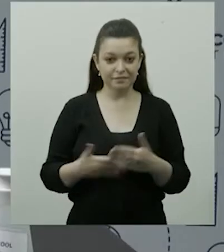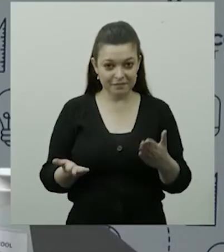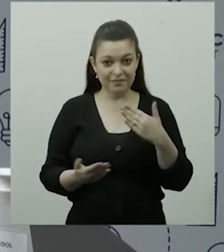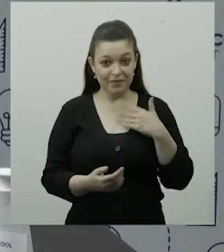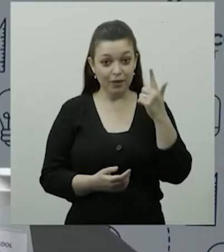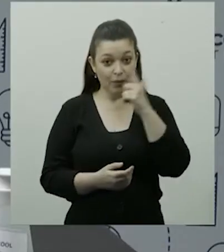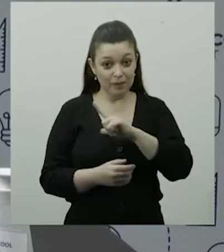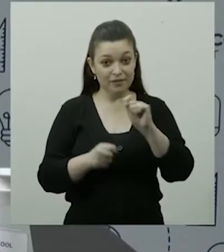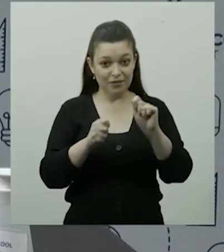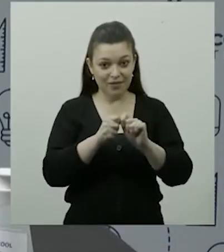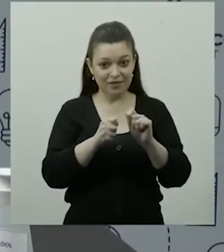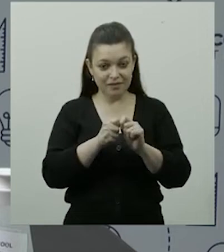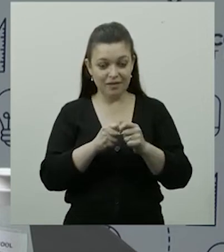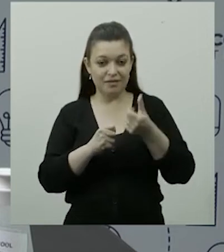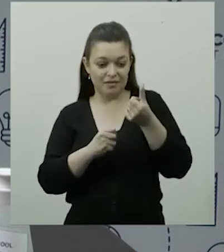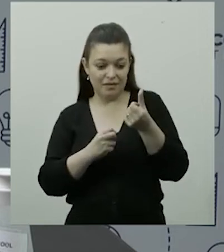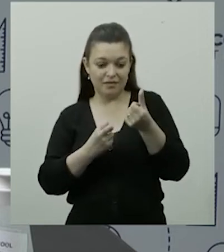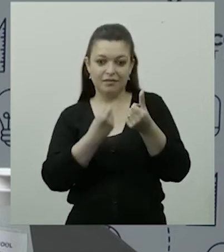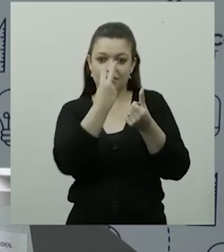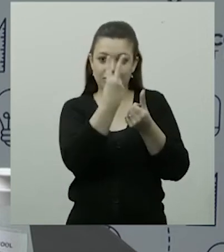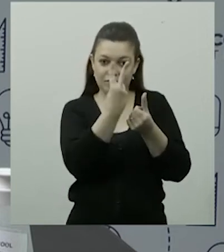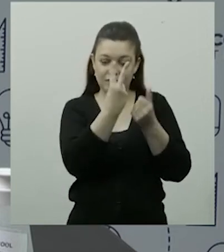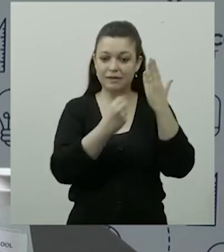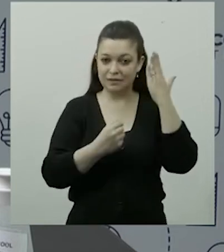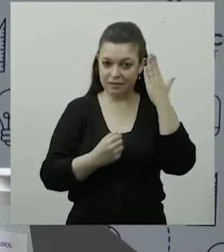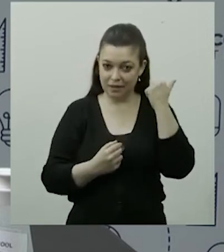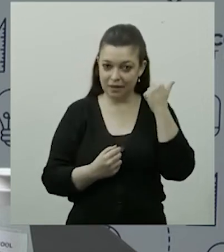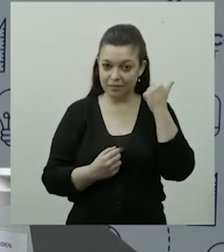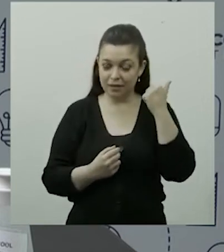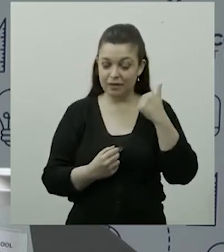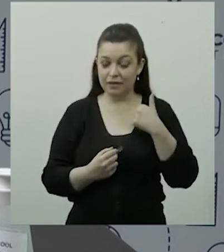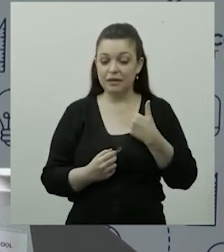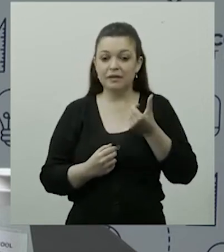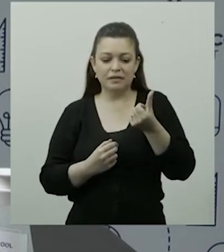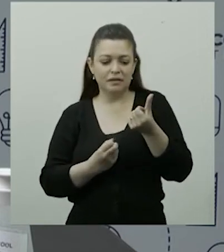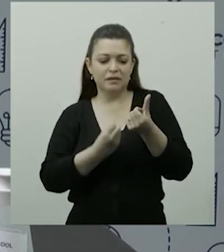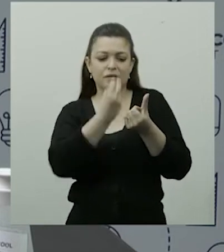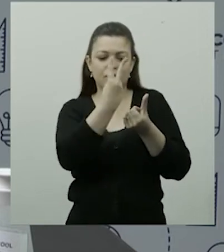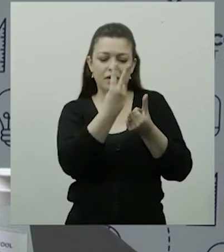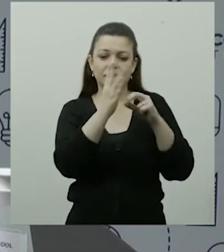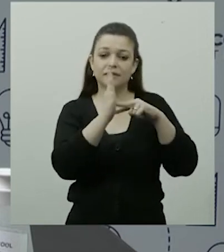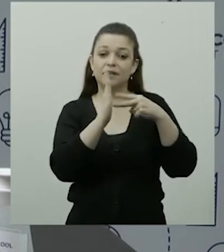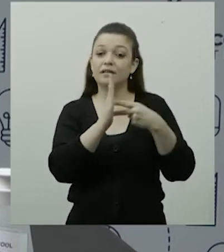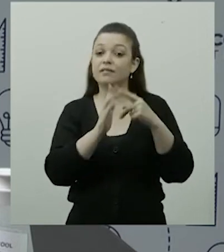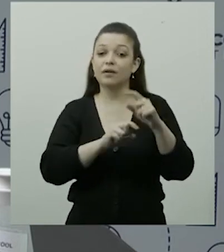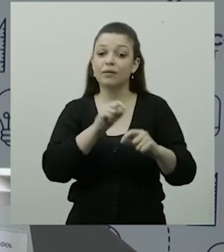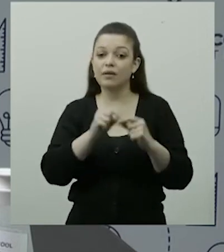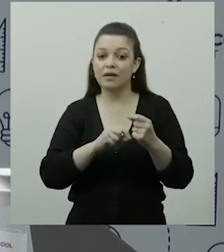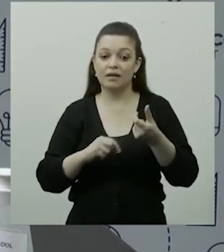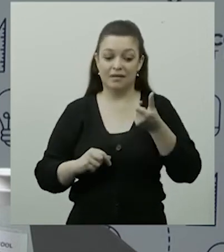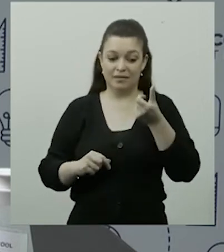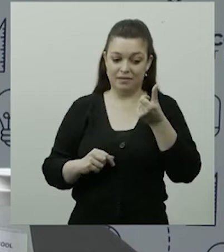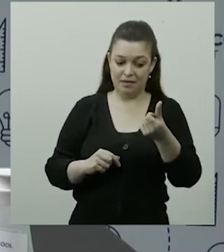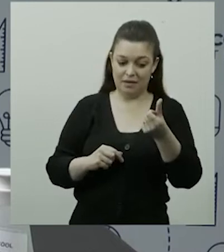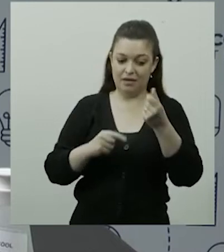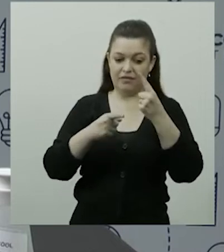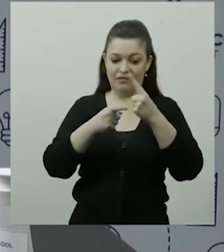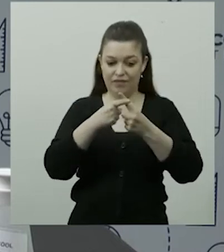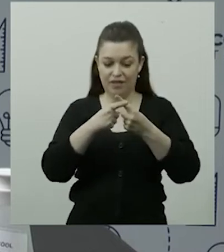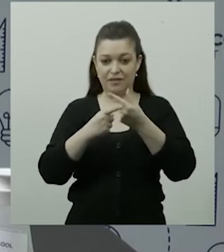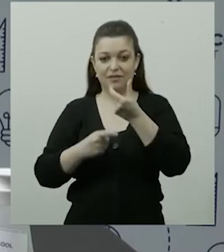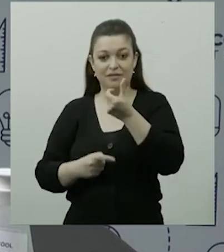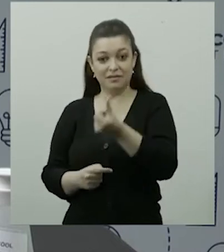Conseguiram fazer 6 ao quadrado? 6 ao quadrado é 6 vezes o número